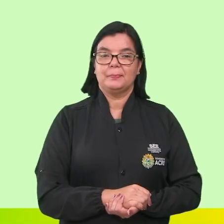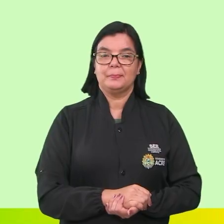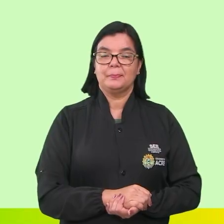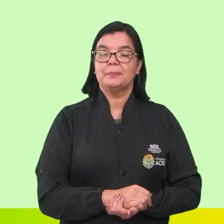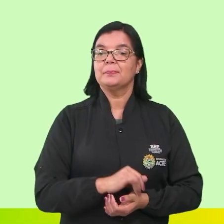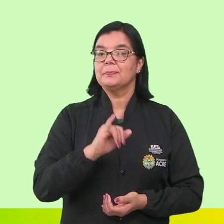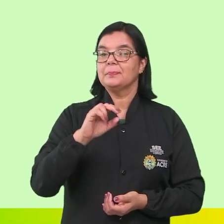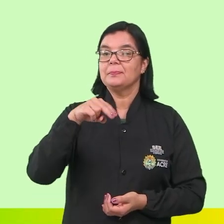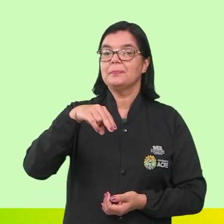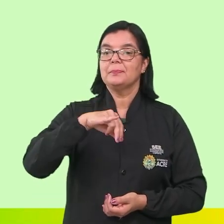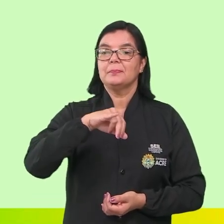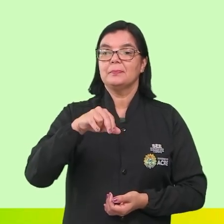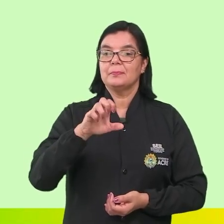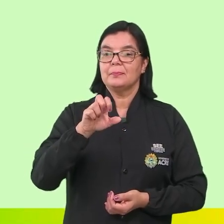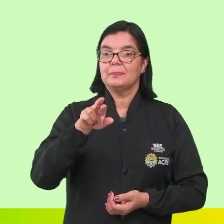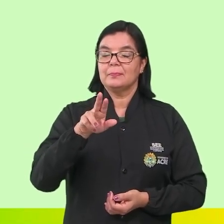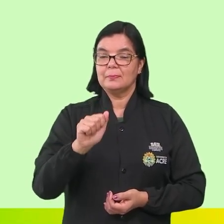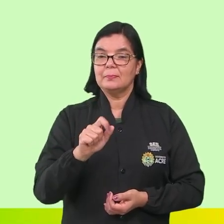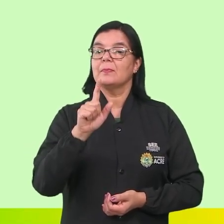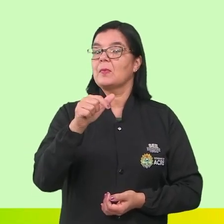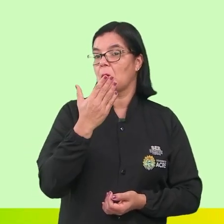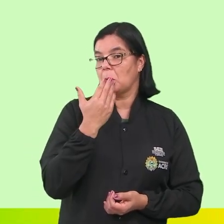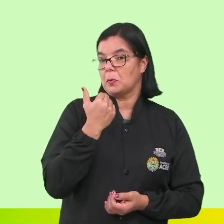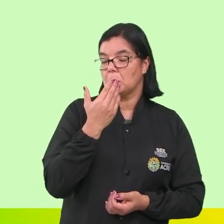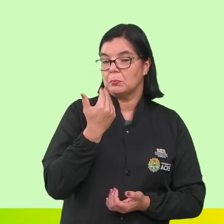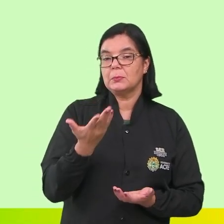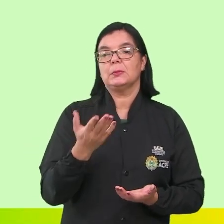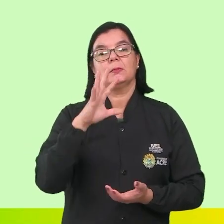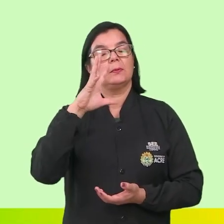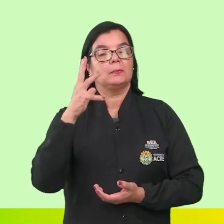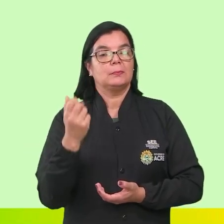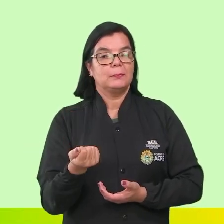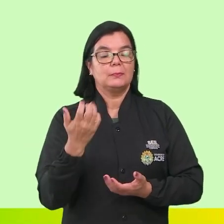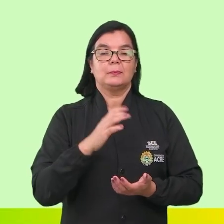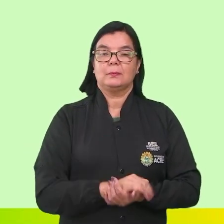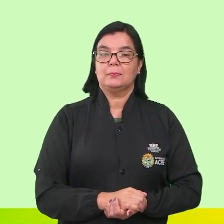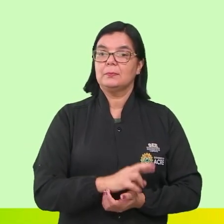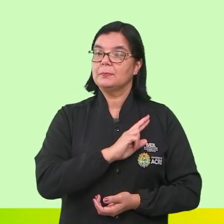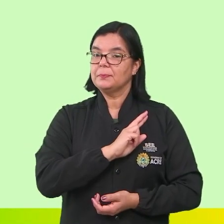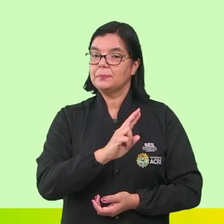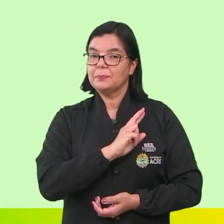Injera é uma comida, né, africana, uma